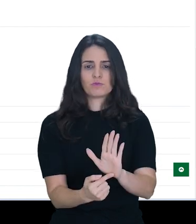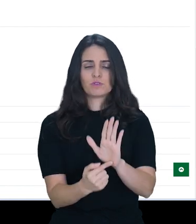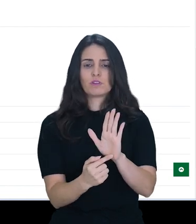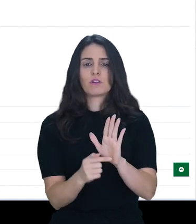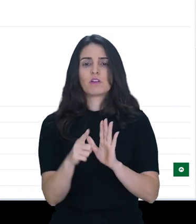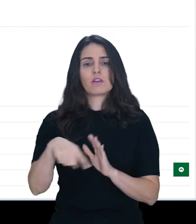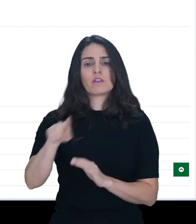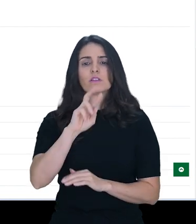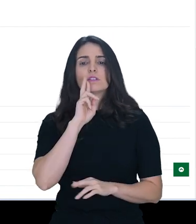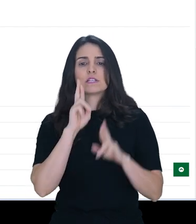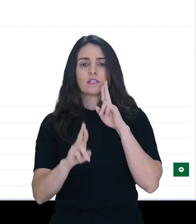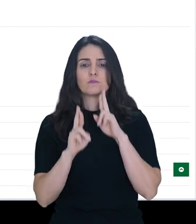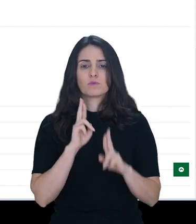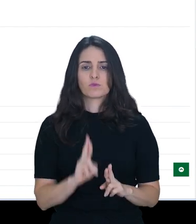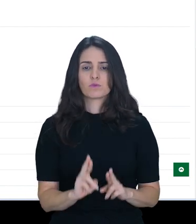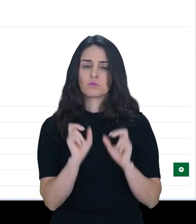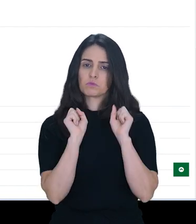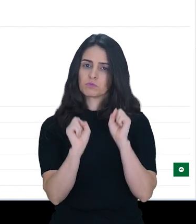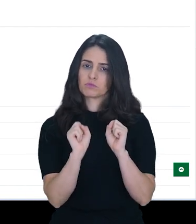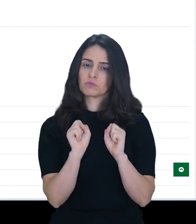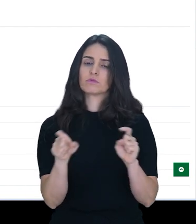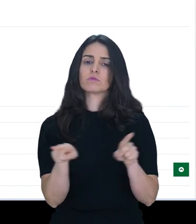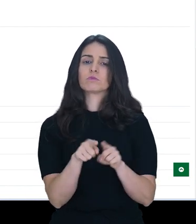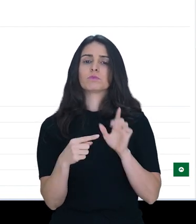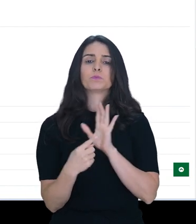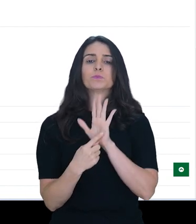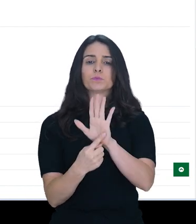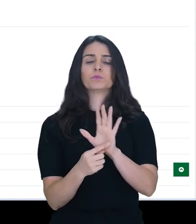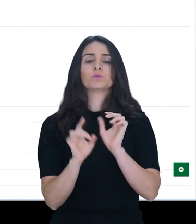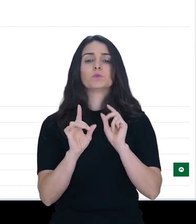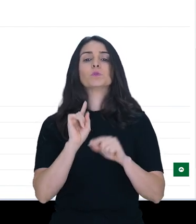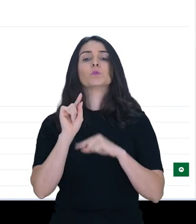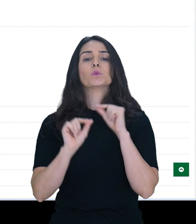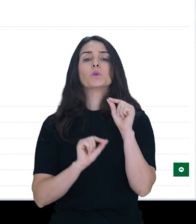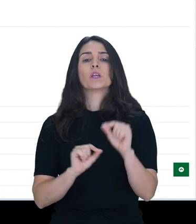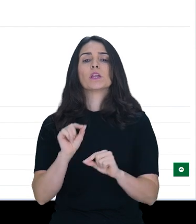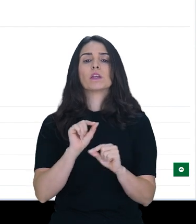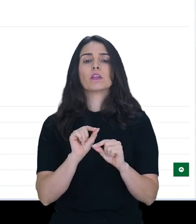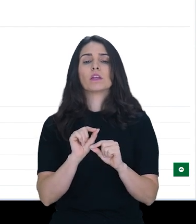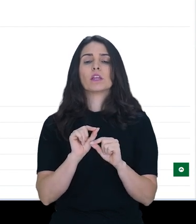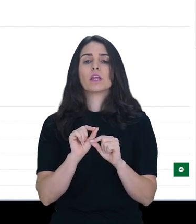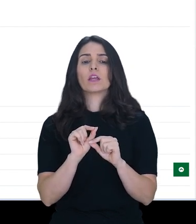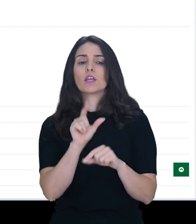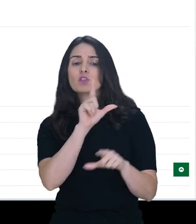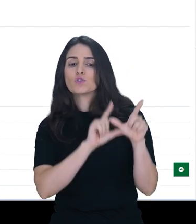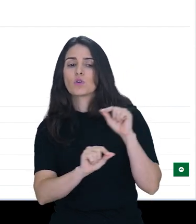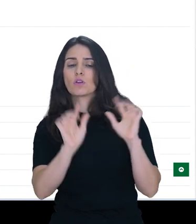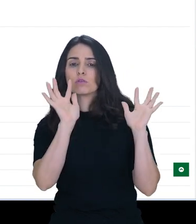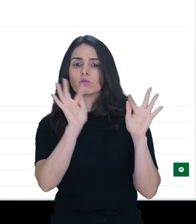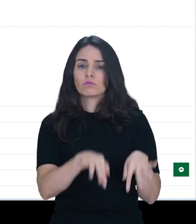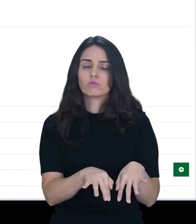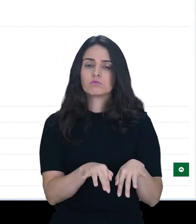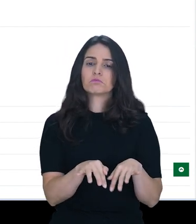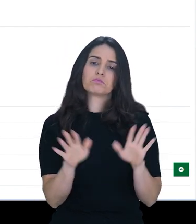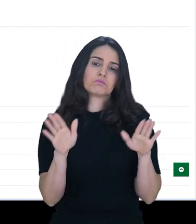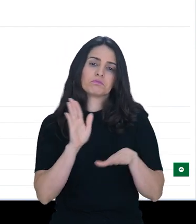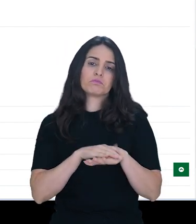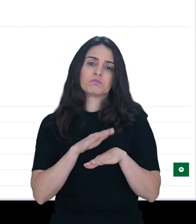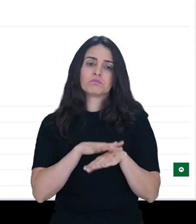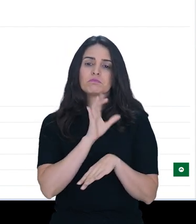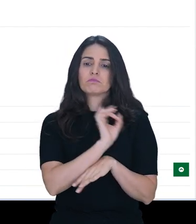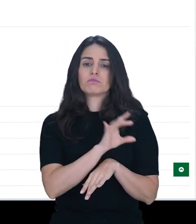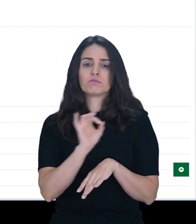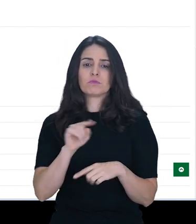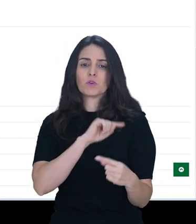eles responderem, mas eu também posso mostrar só após o fechamento da escolha. Aí é uma opção, né,